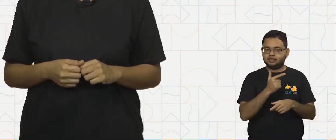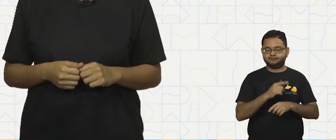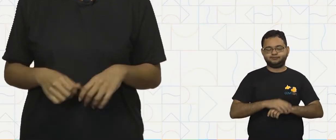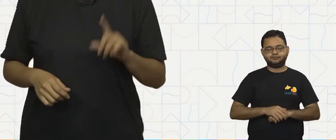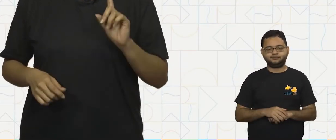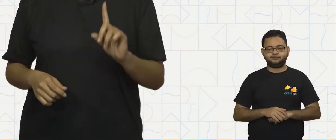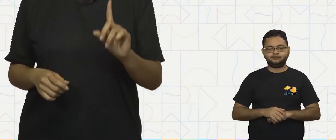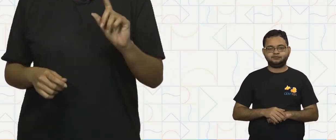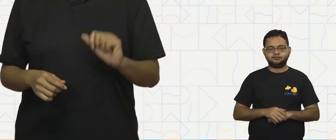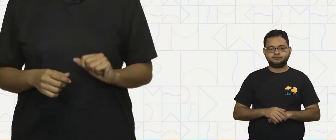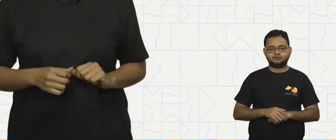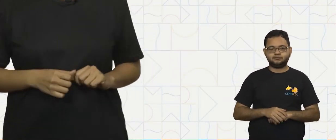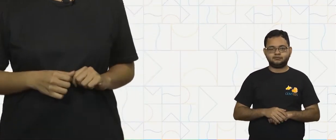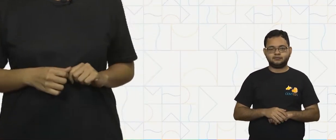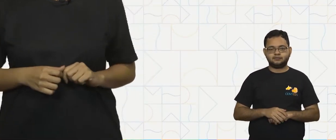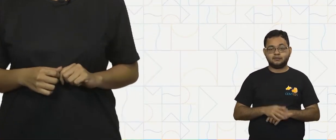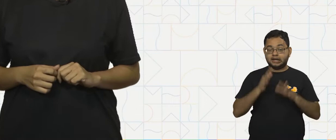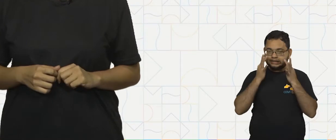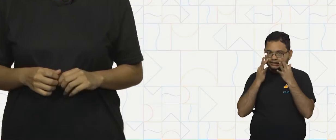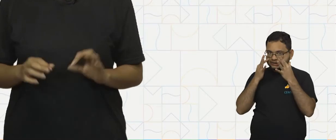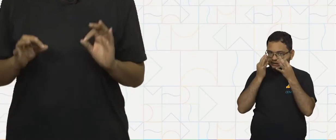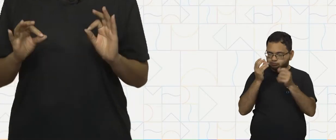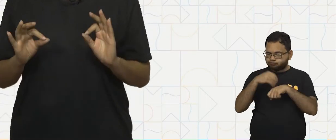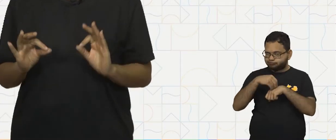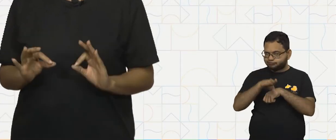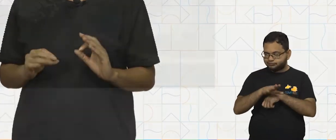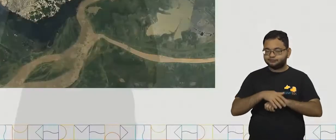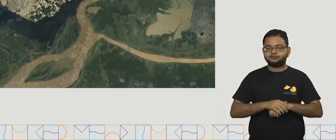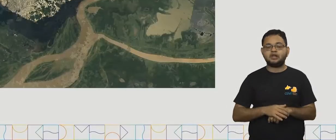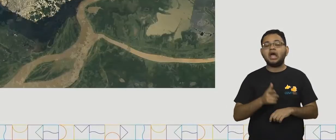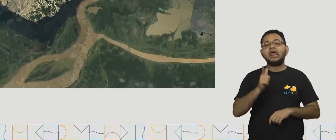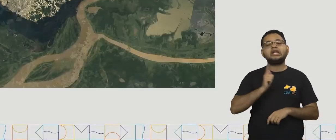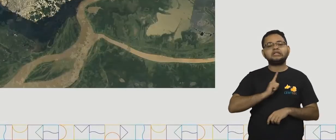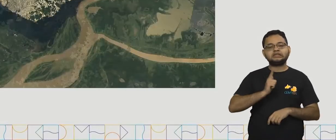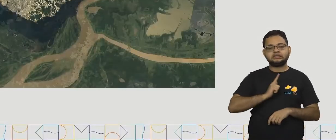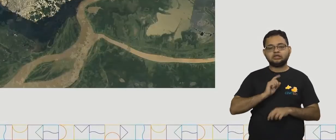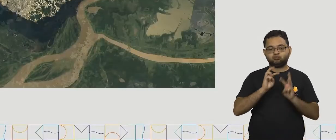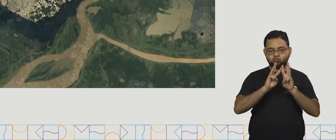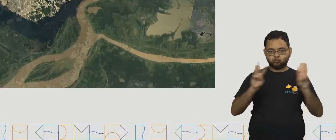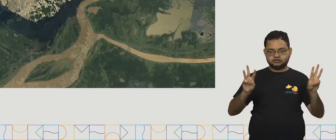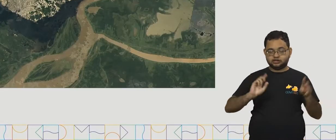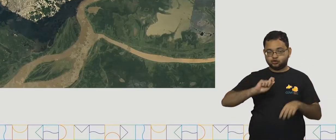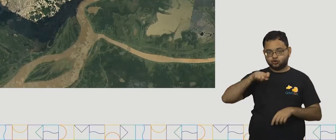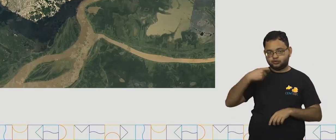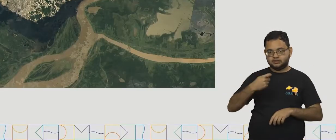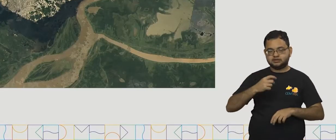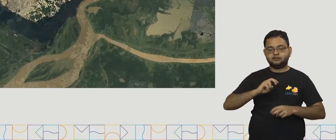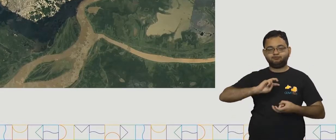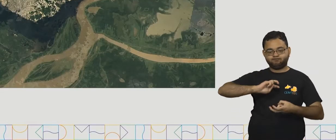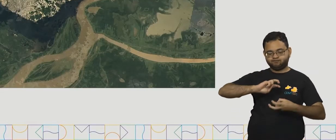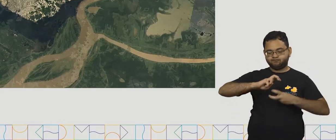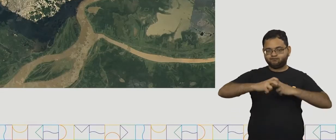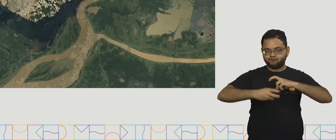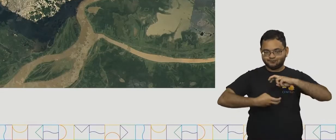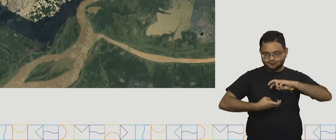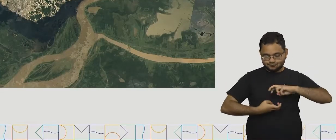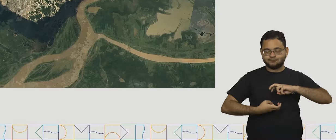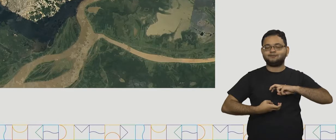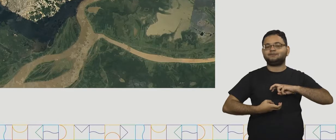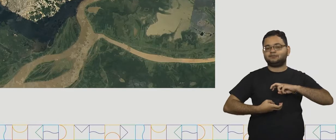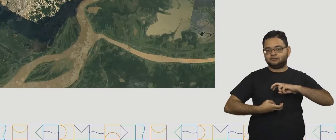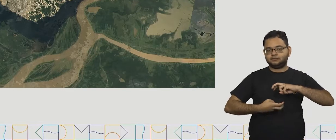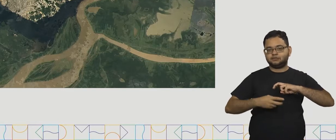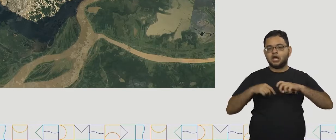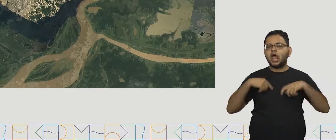local. Fique atento à dica do dia. Há um site chamado Google Terra ou Google Earth, local em que